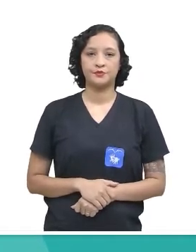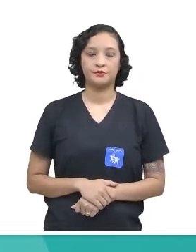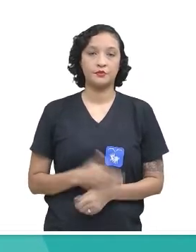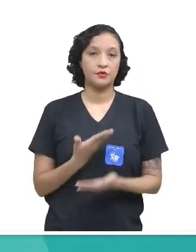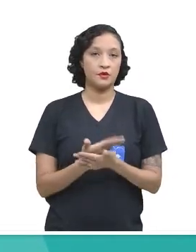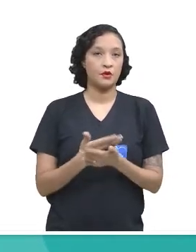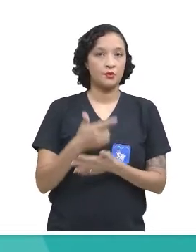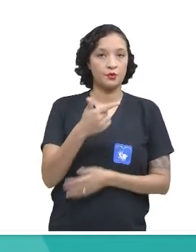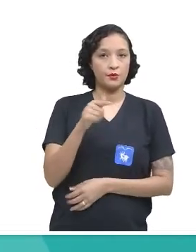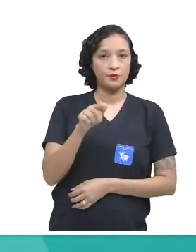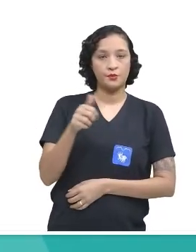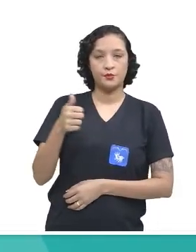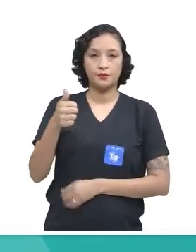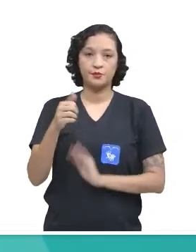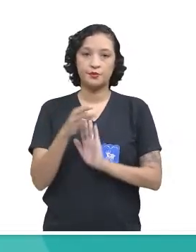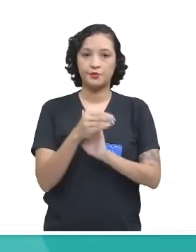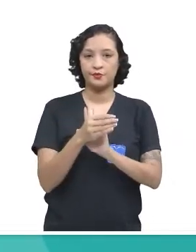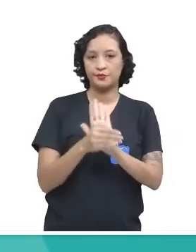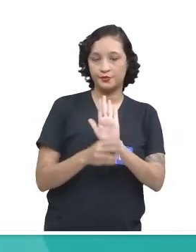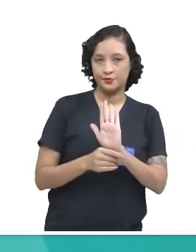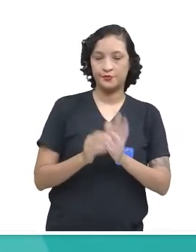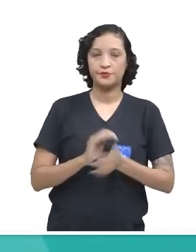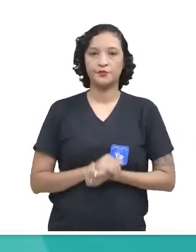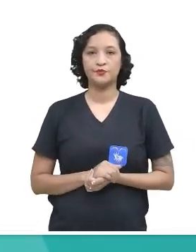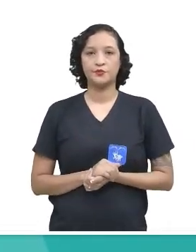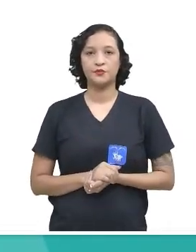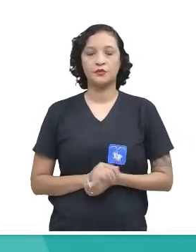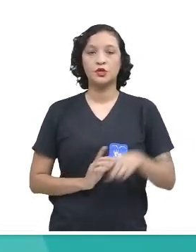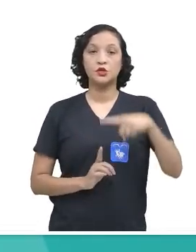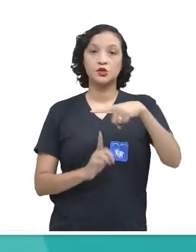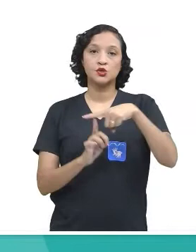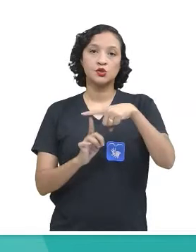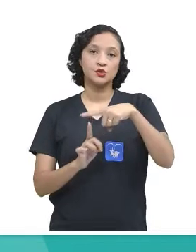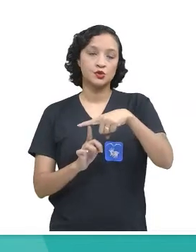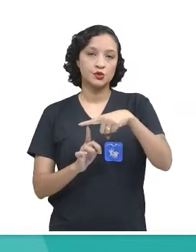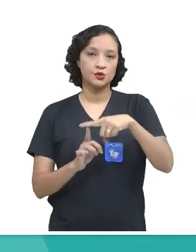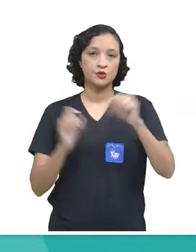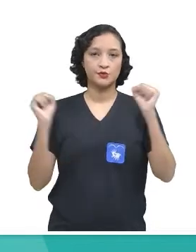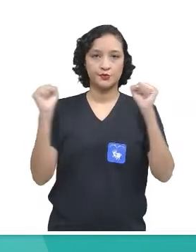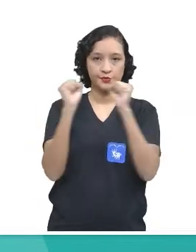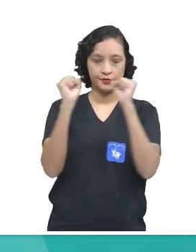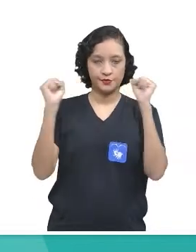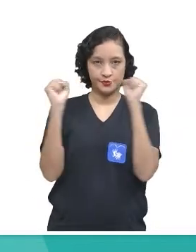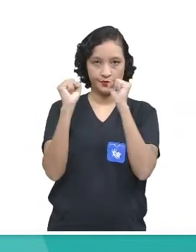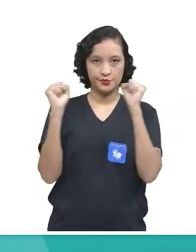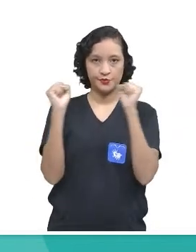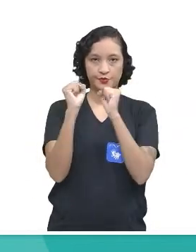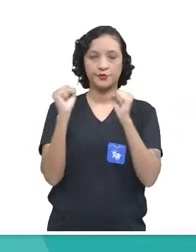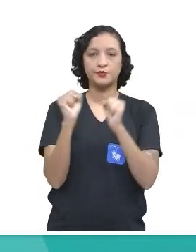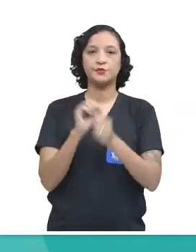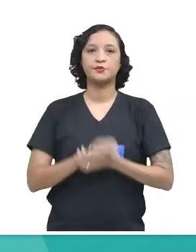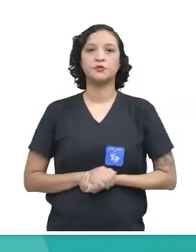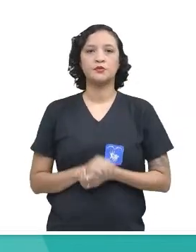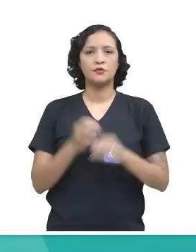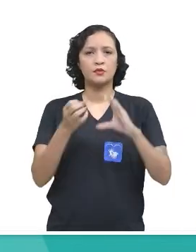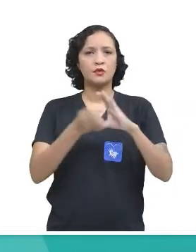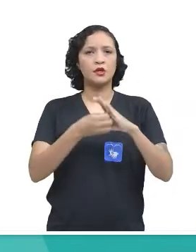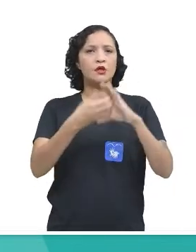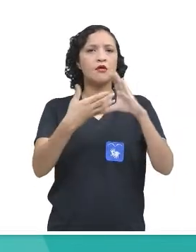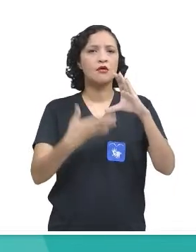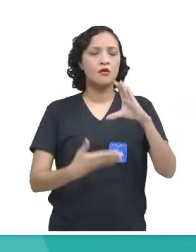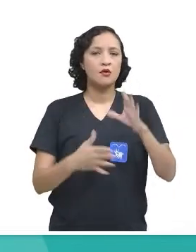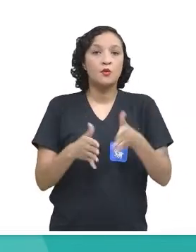Aula 2.1, Conteúdo: Níveis de atividades físicas. Classificação dos níveis